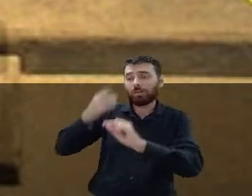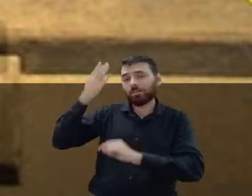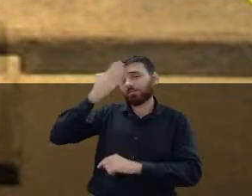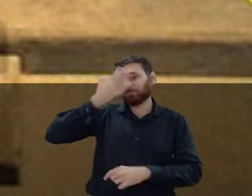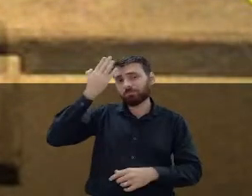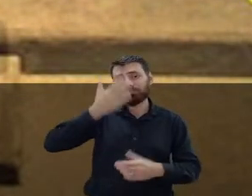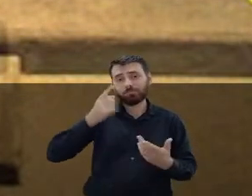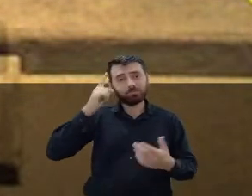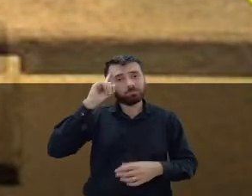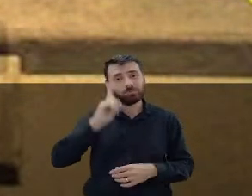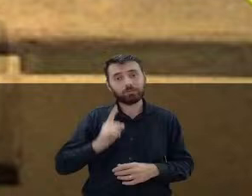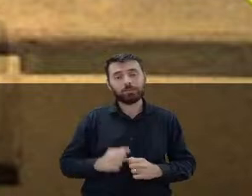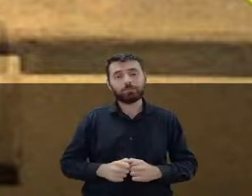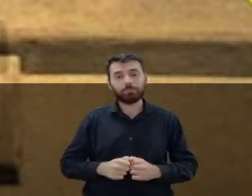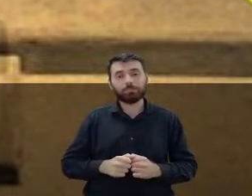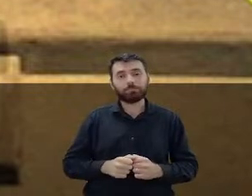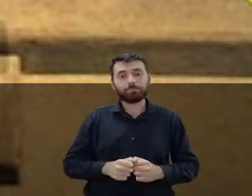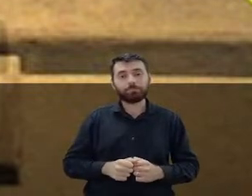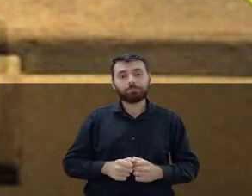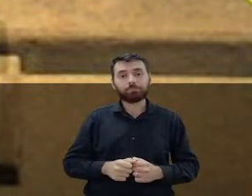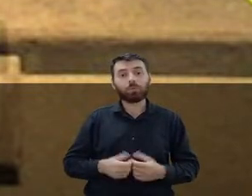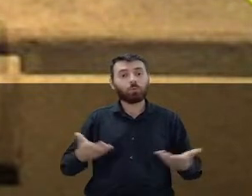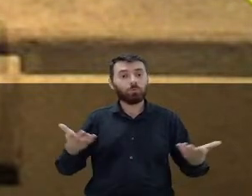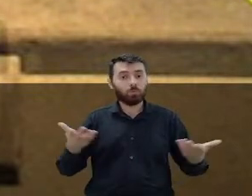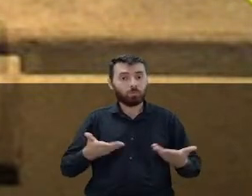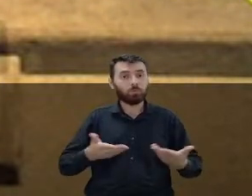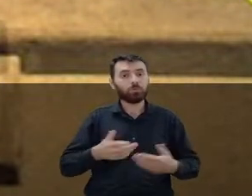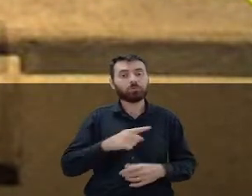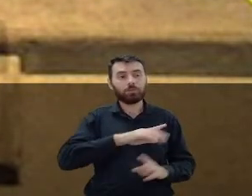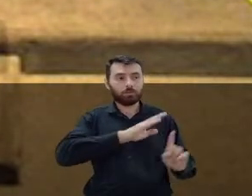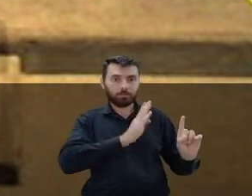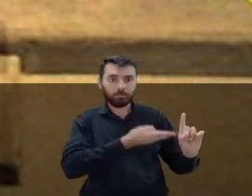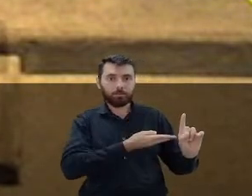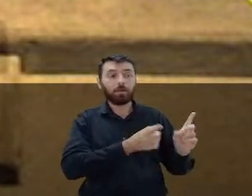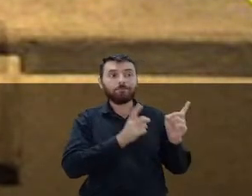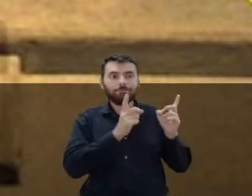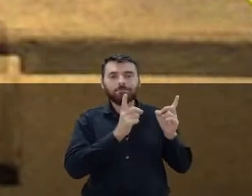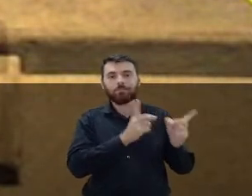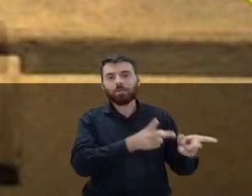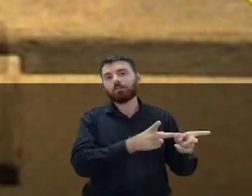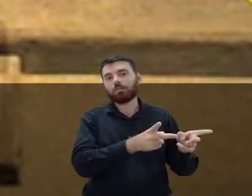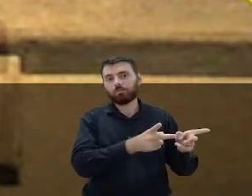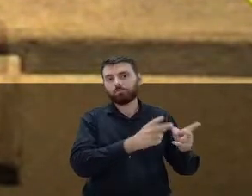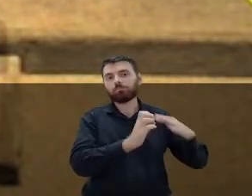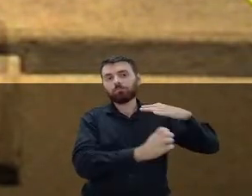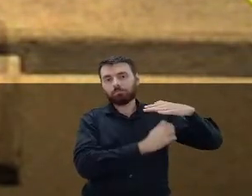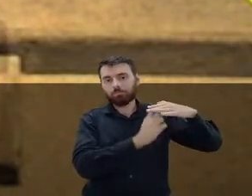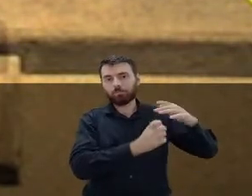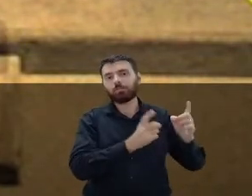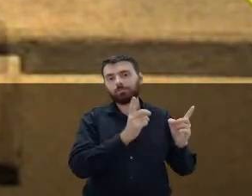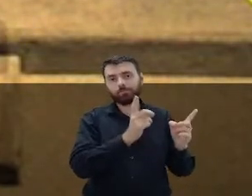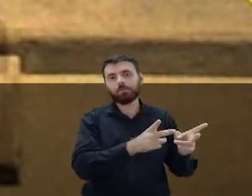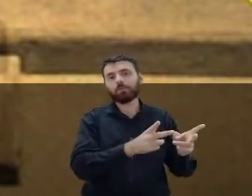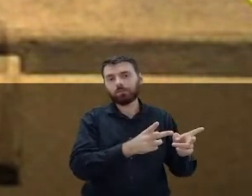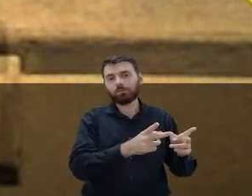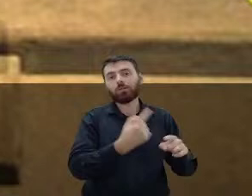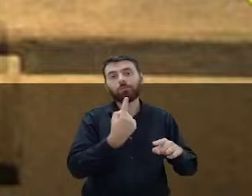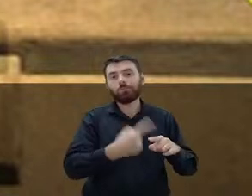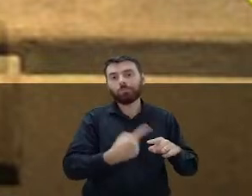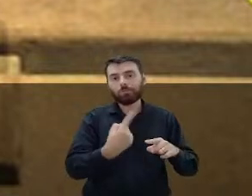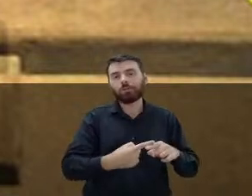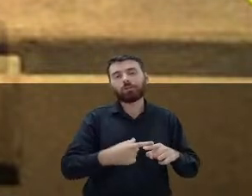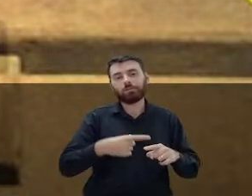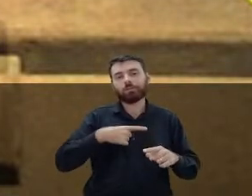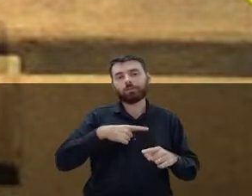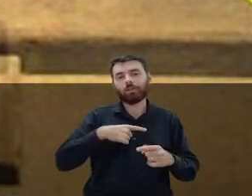a reclamada vendeu a imobiliária pela metade do valor que estava negociando, porque ela perdeu metade dos clientes,